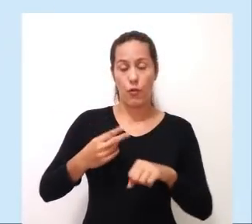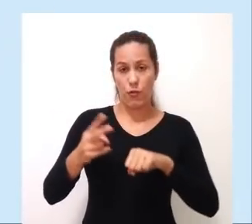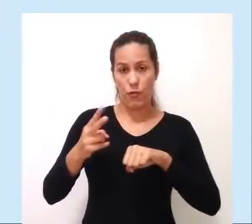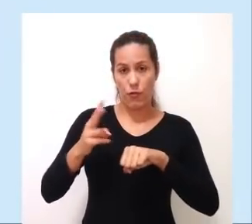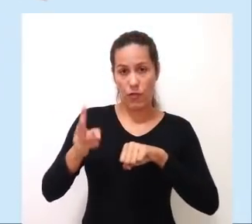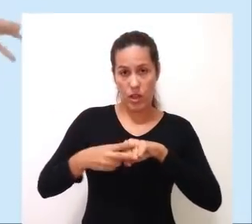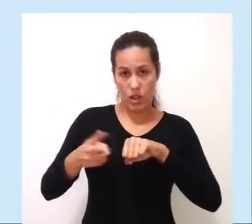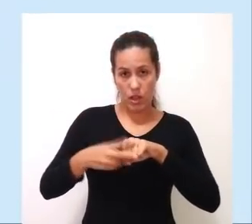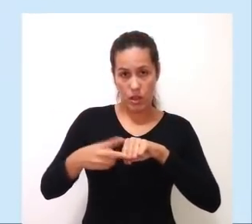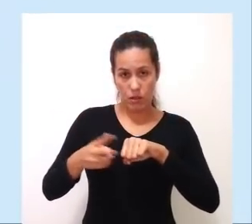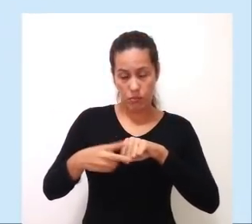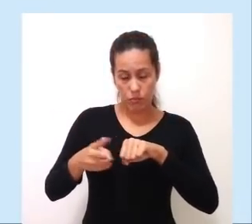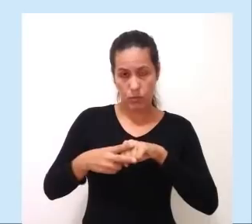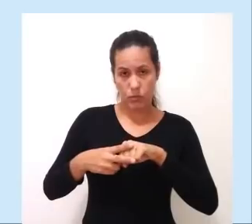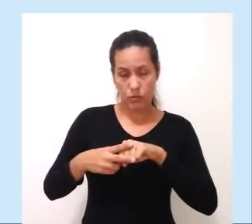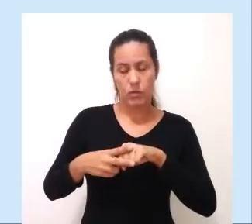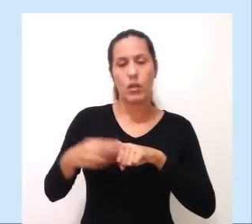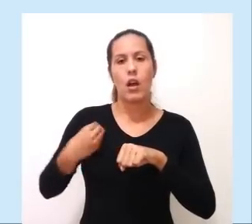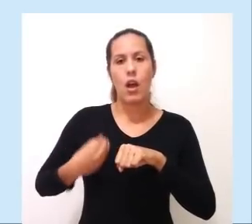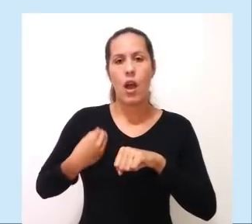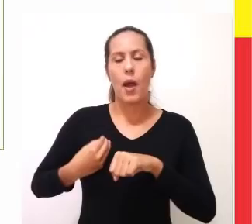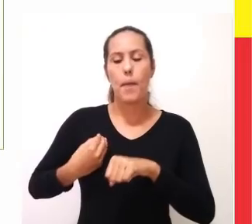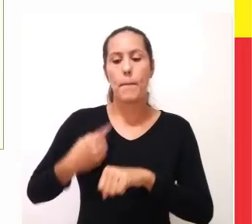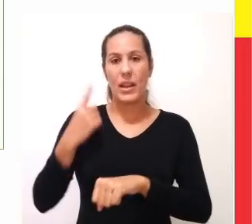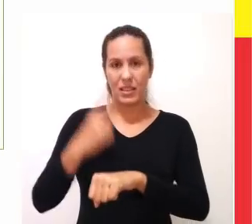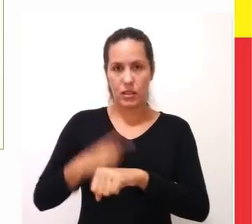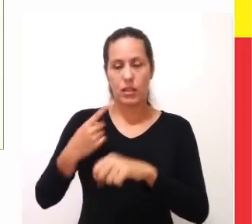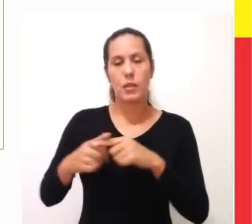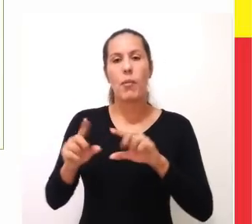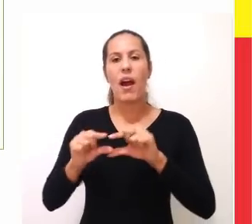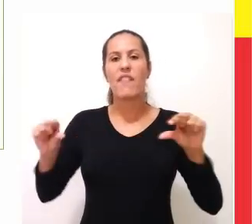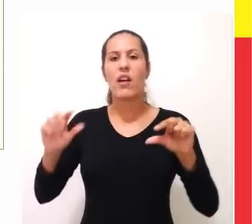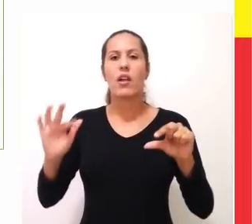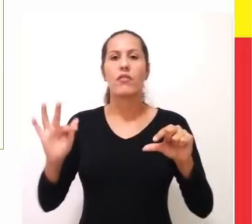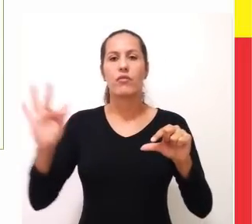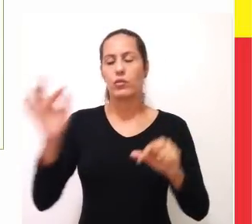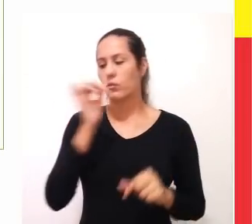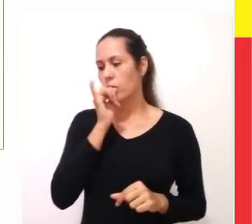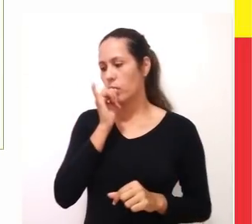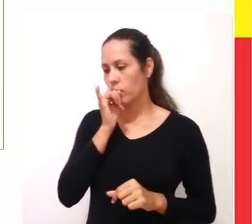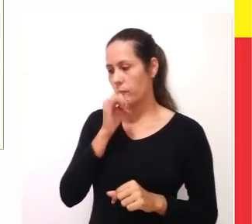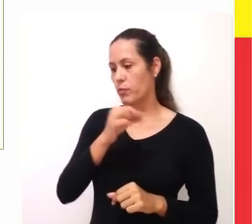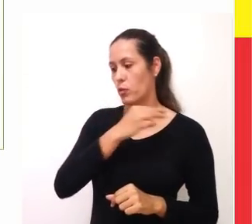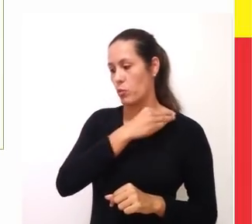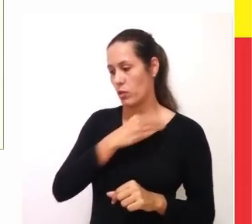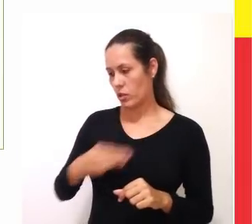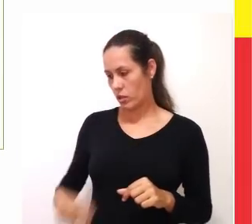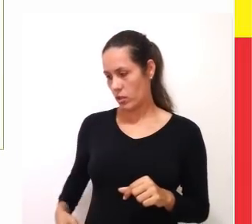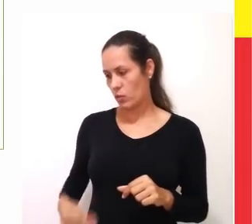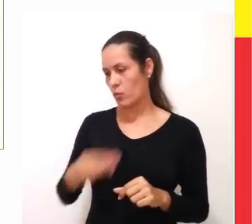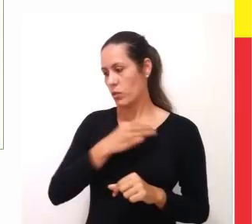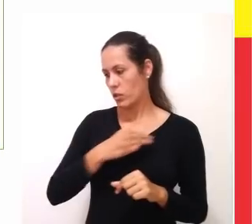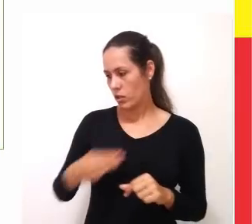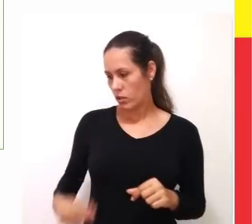a constituição, aliás, o texto, está no futuro. Por exemplo, o ministro da Administração Interna